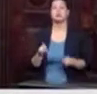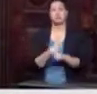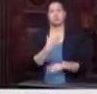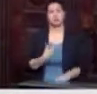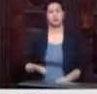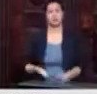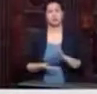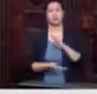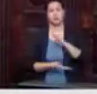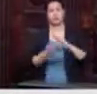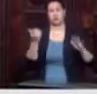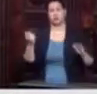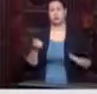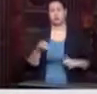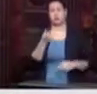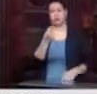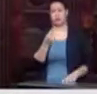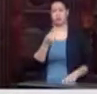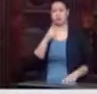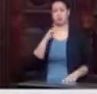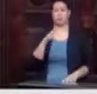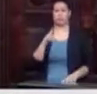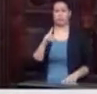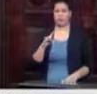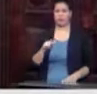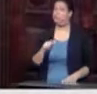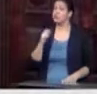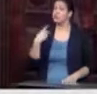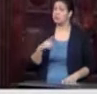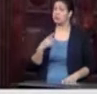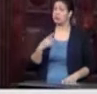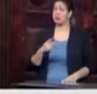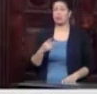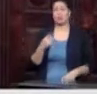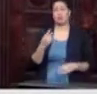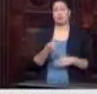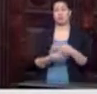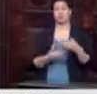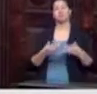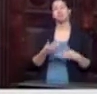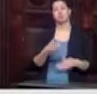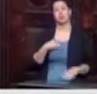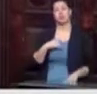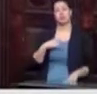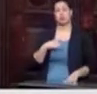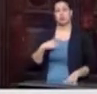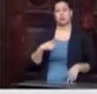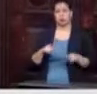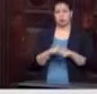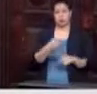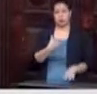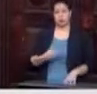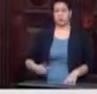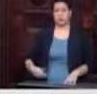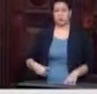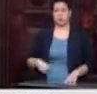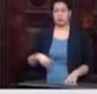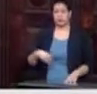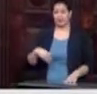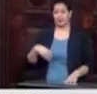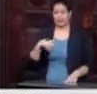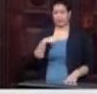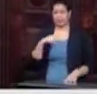dinheiro da Previdência através da desvinculação da Receita da União. O governo, através das empresas